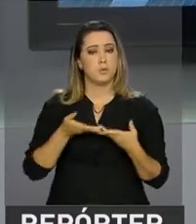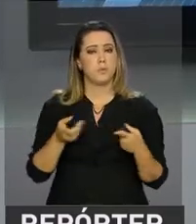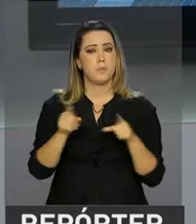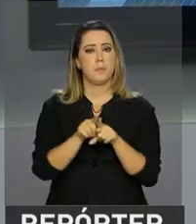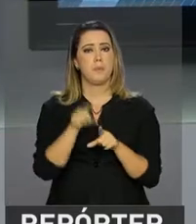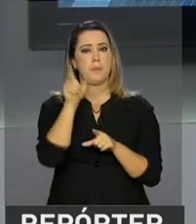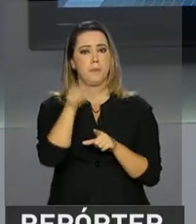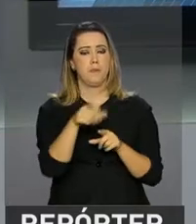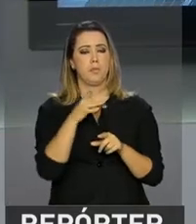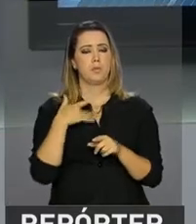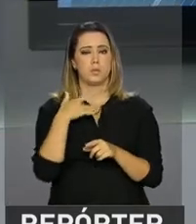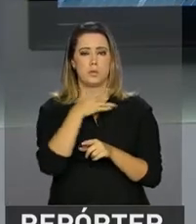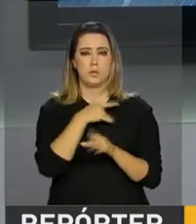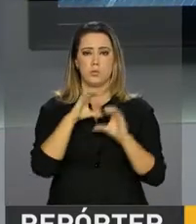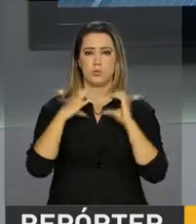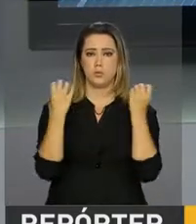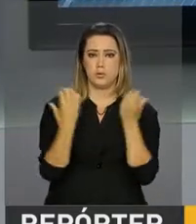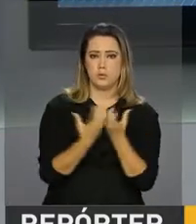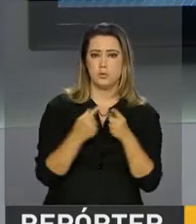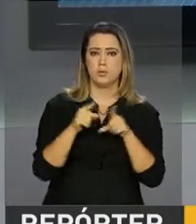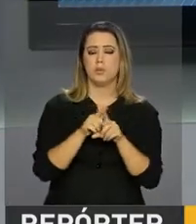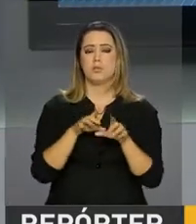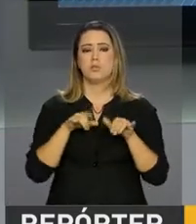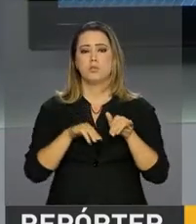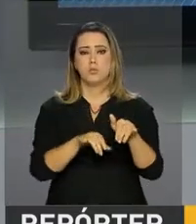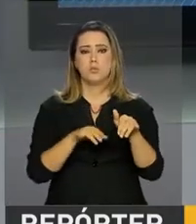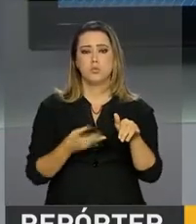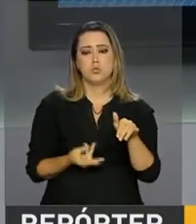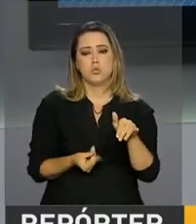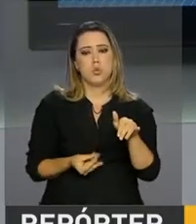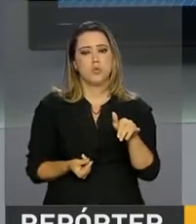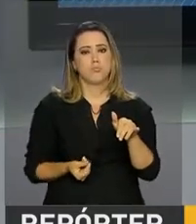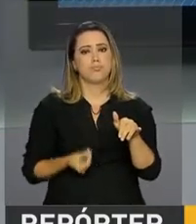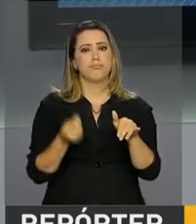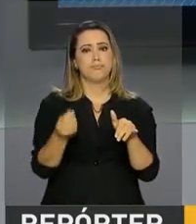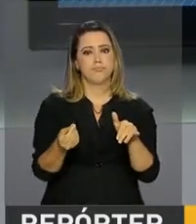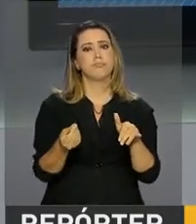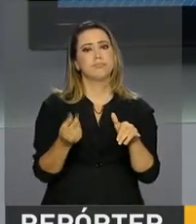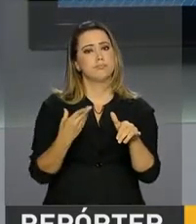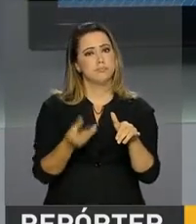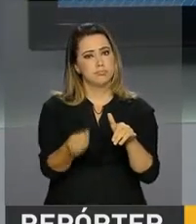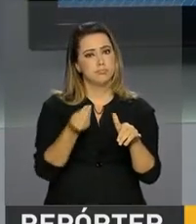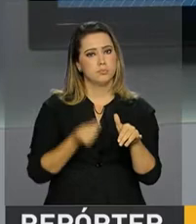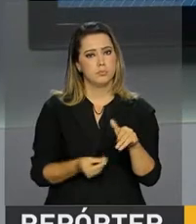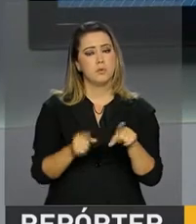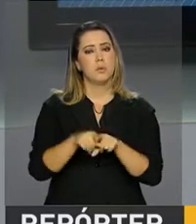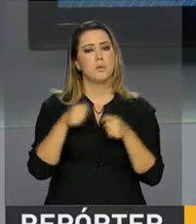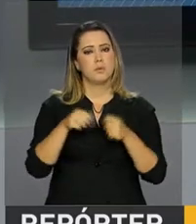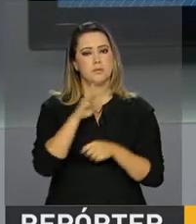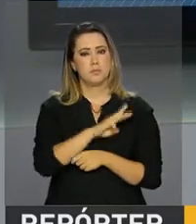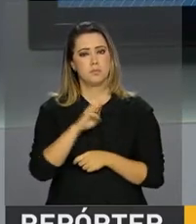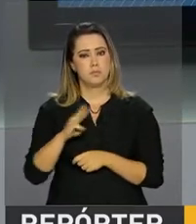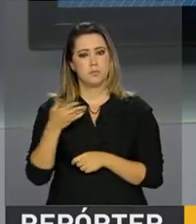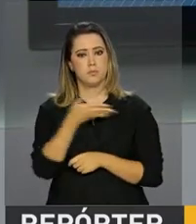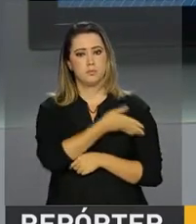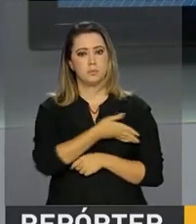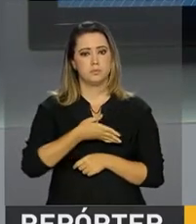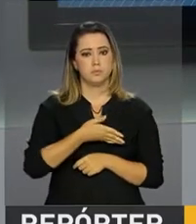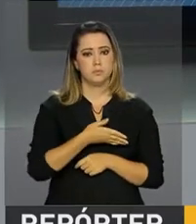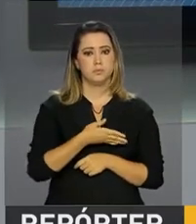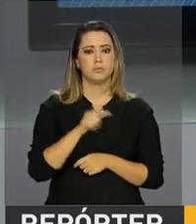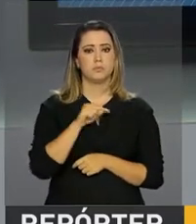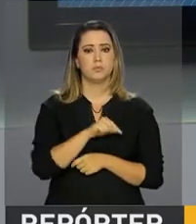comunitário de saúde e operador de caixa para participar é preciso se cadastrar no portal progredir do ministério do desenvolvimento